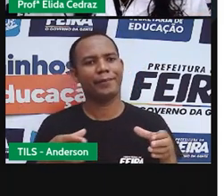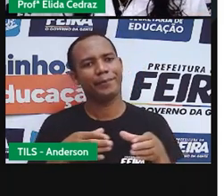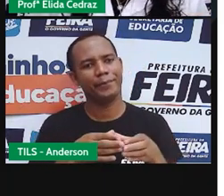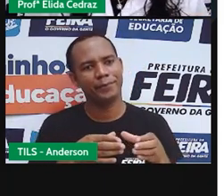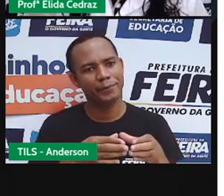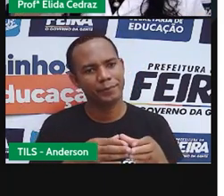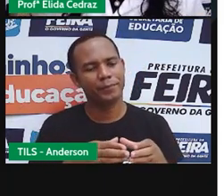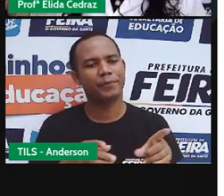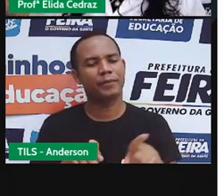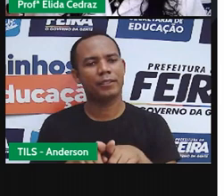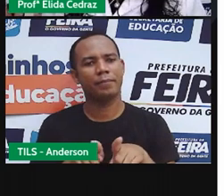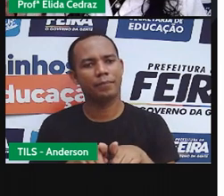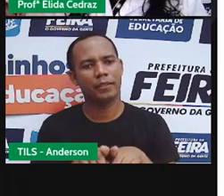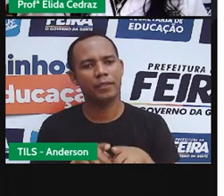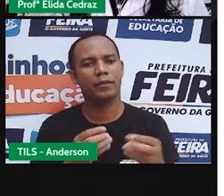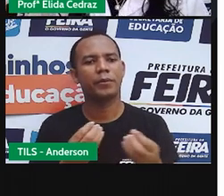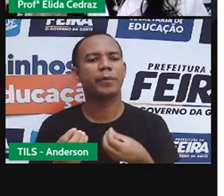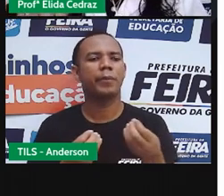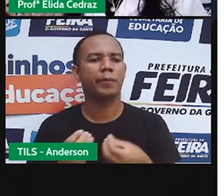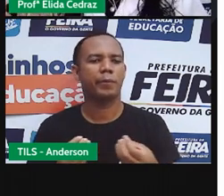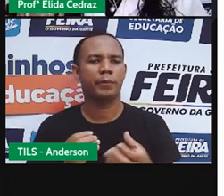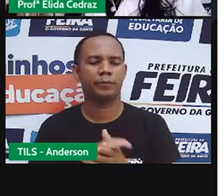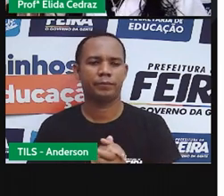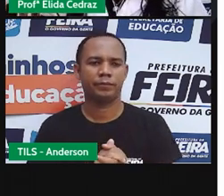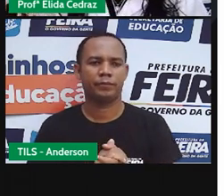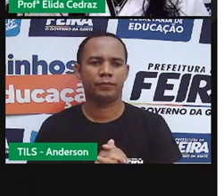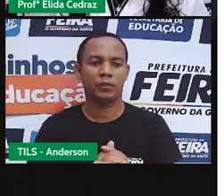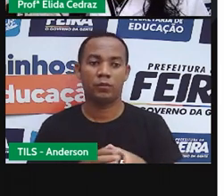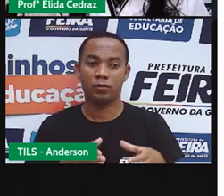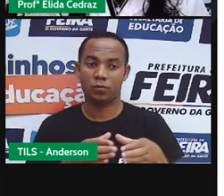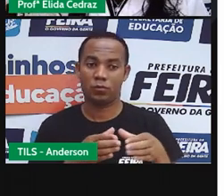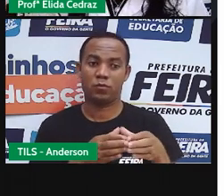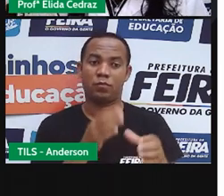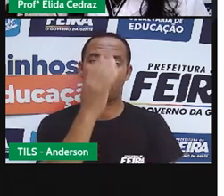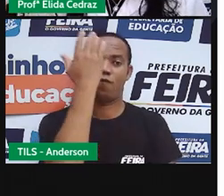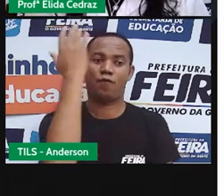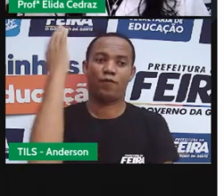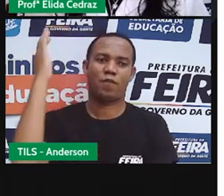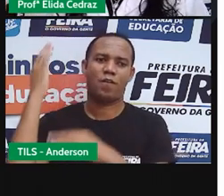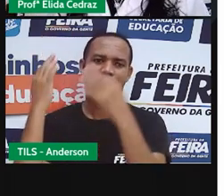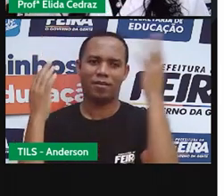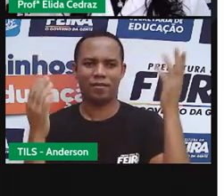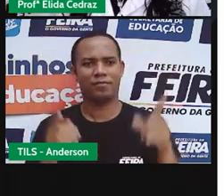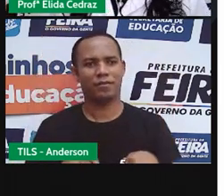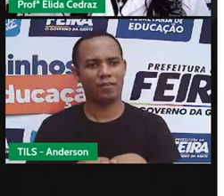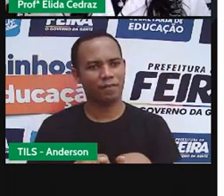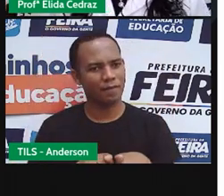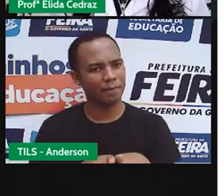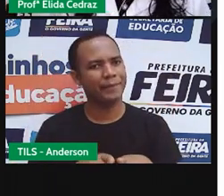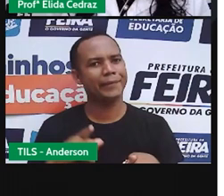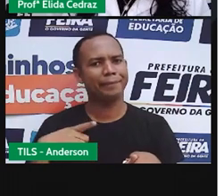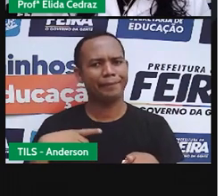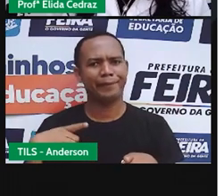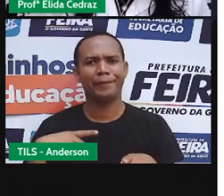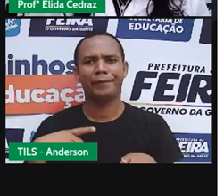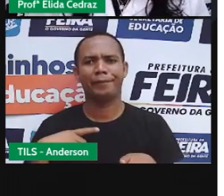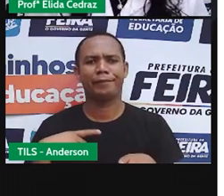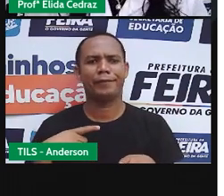indígenas, e as divindades e os espíritos da floresta. Temos o